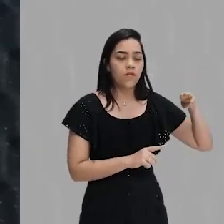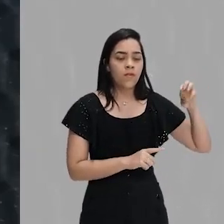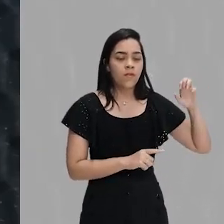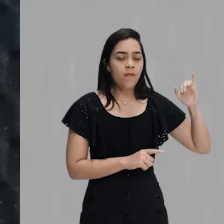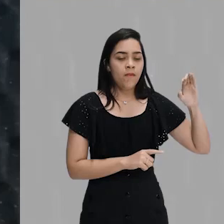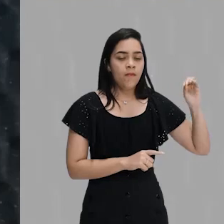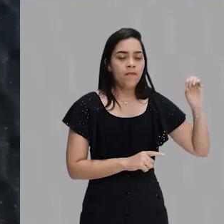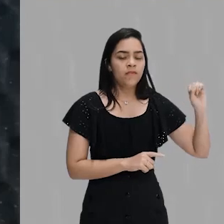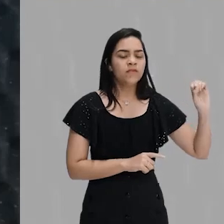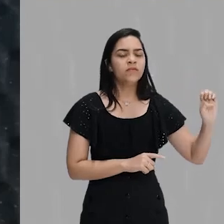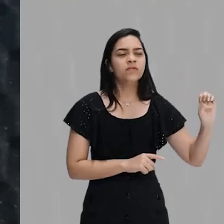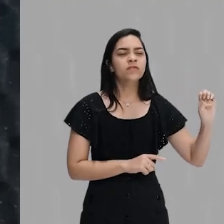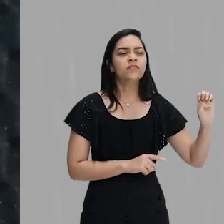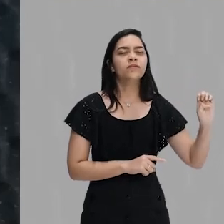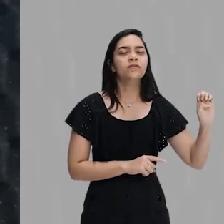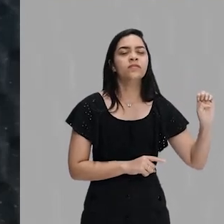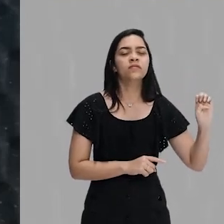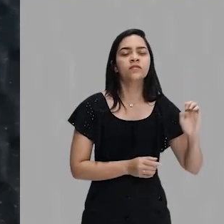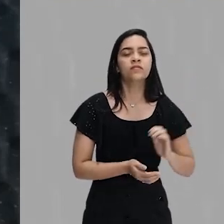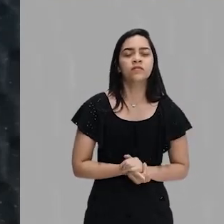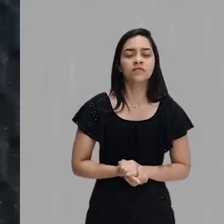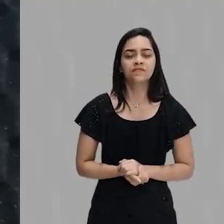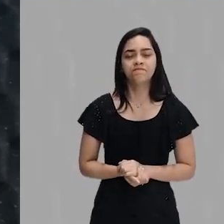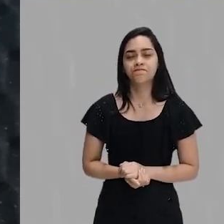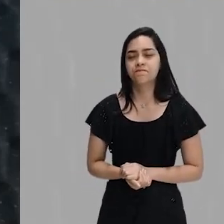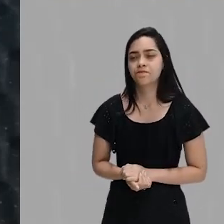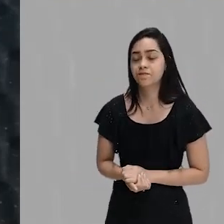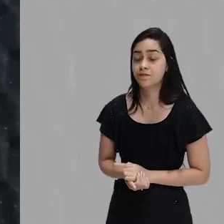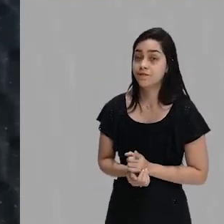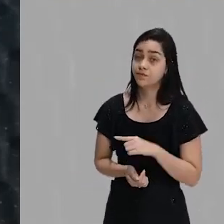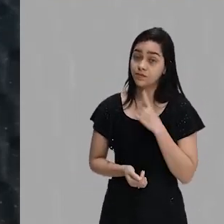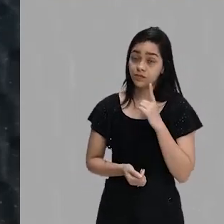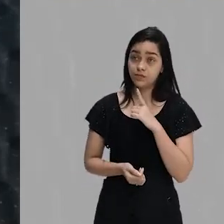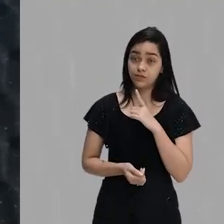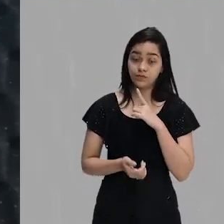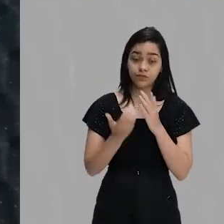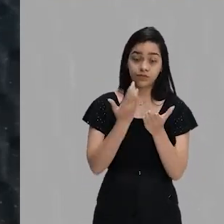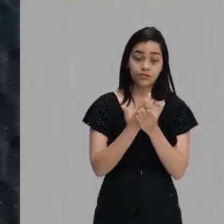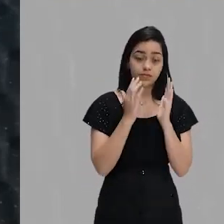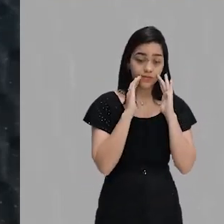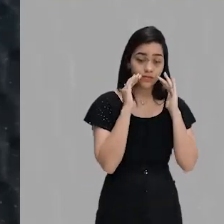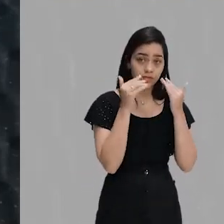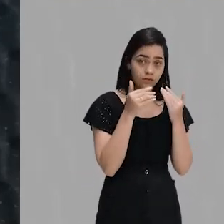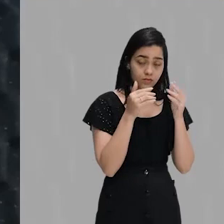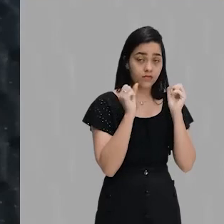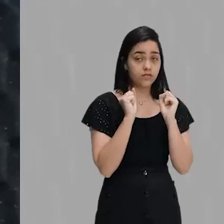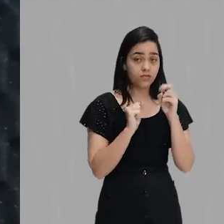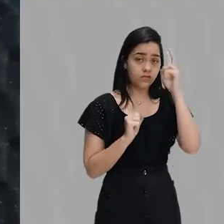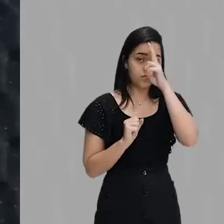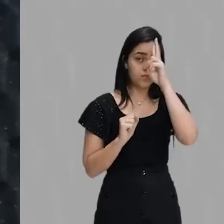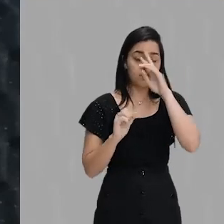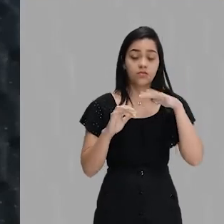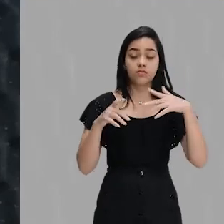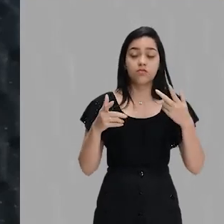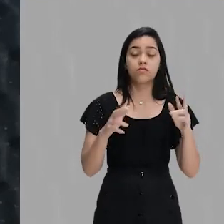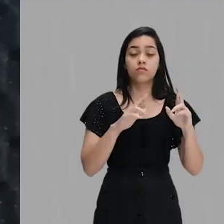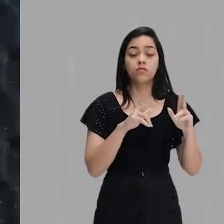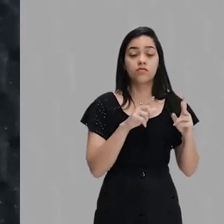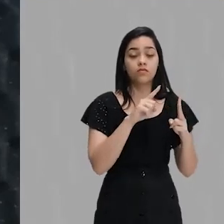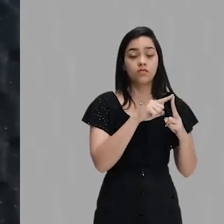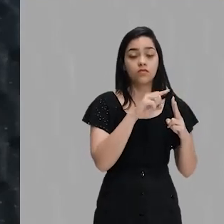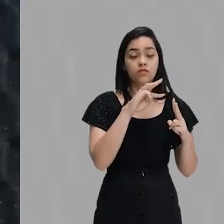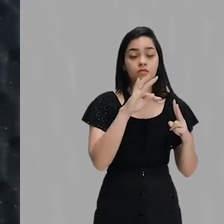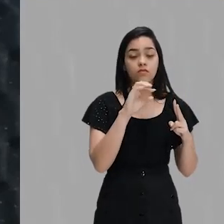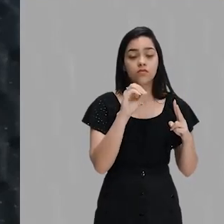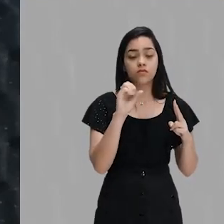mitose ou ela pode sofrer meiose. E aí nós vamos ter uma aula específica para a gente lembrar quais são as diferenças entre a mitose